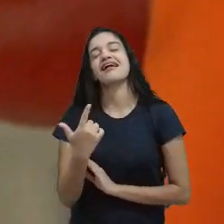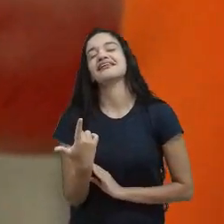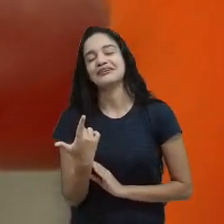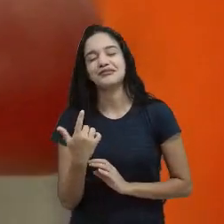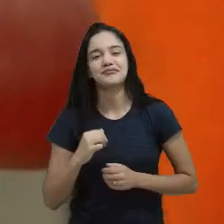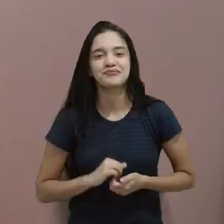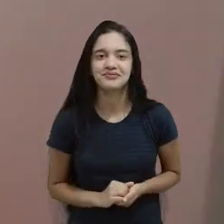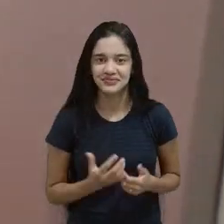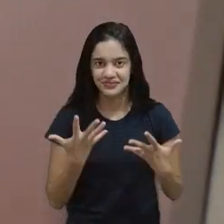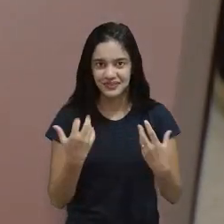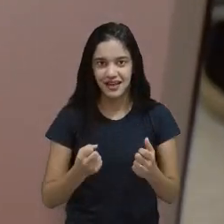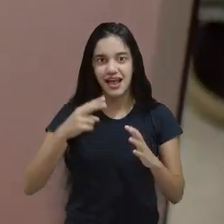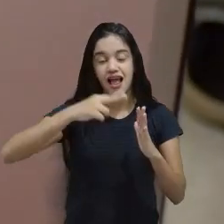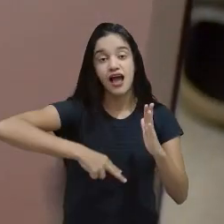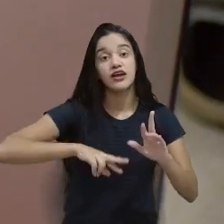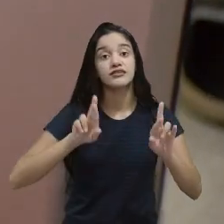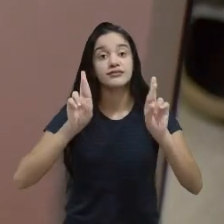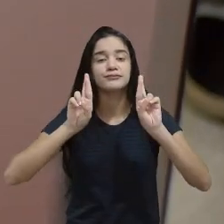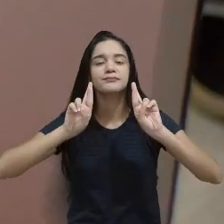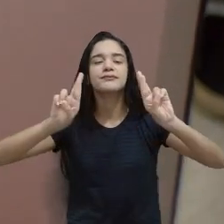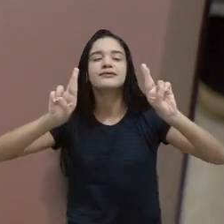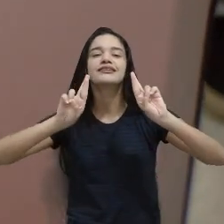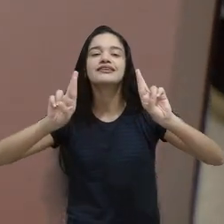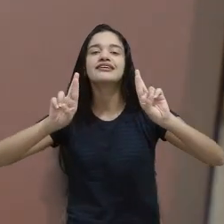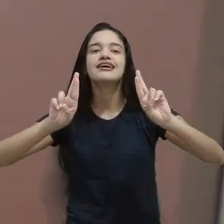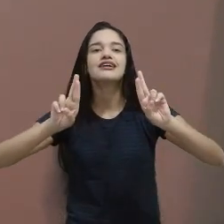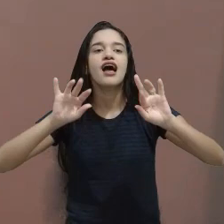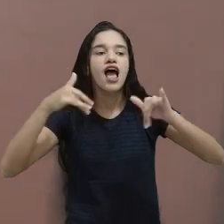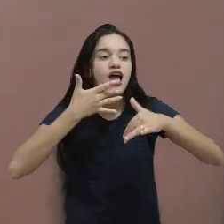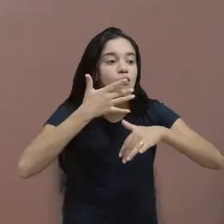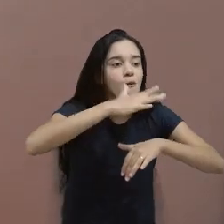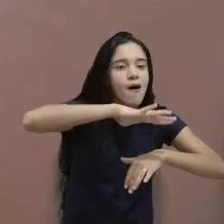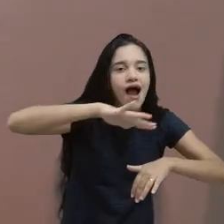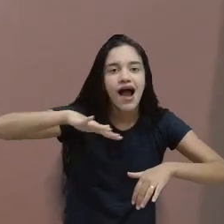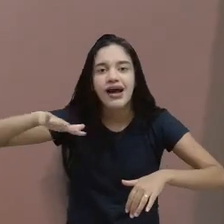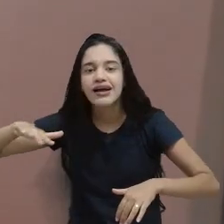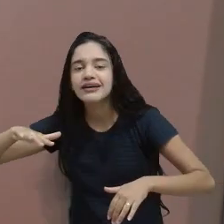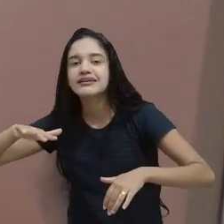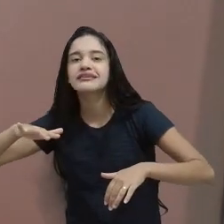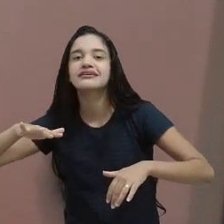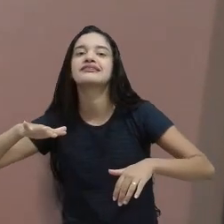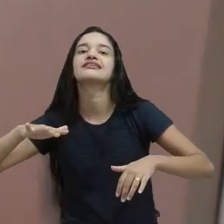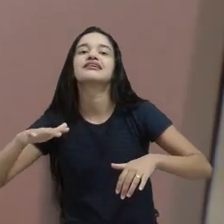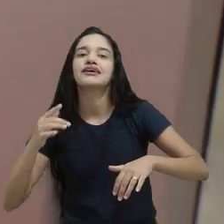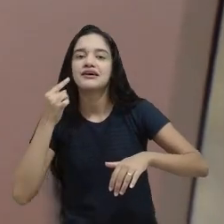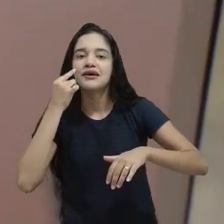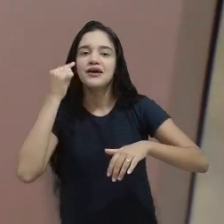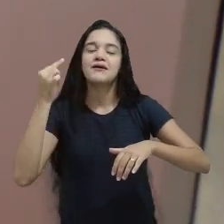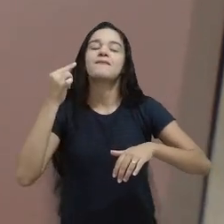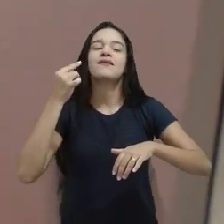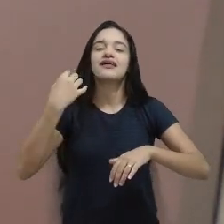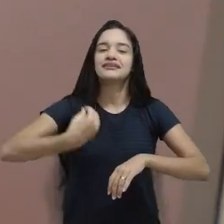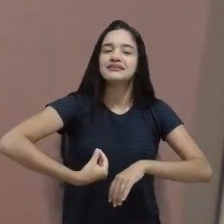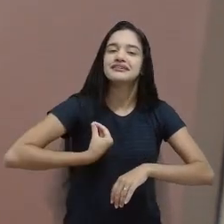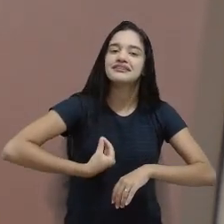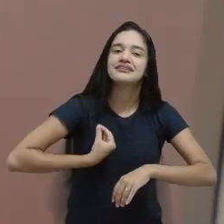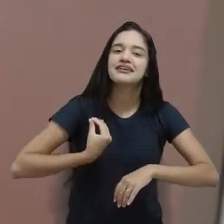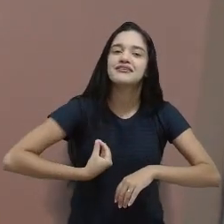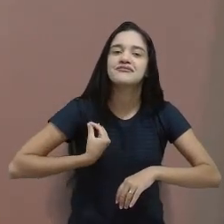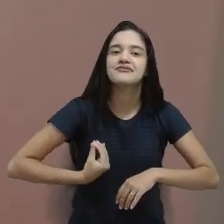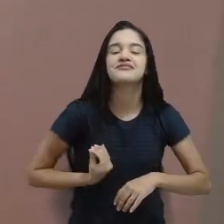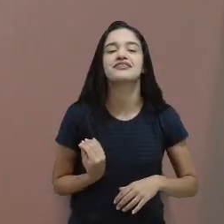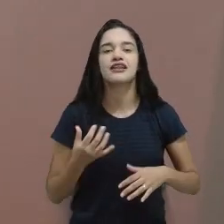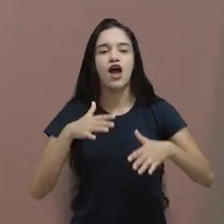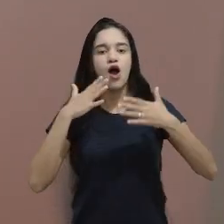ler, pessoal. Esperança é uma criança menina, debruçada na fonte da vida, toda vestida